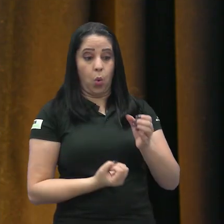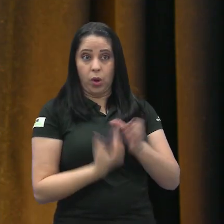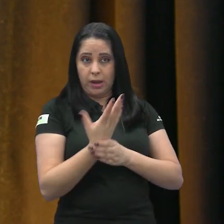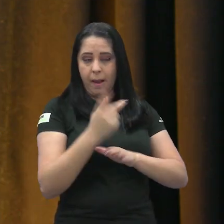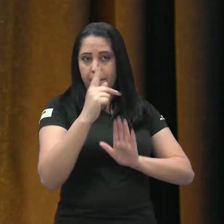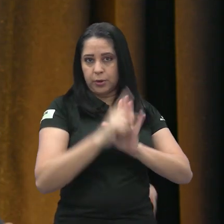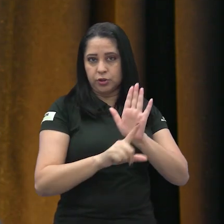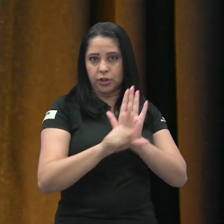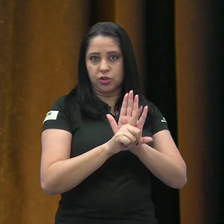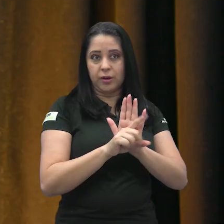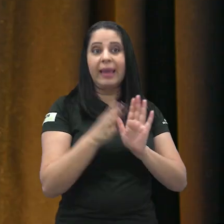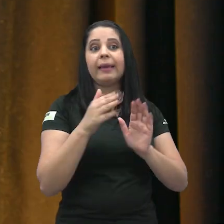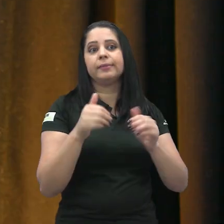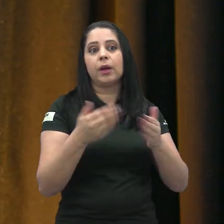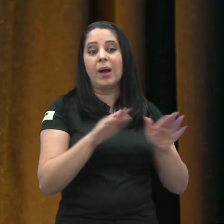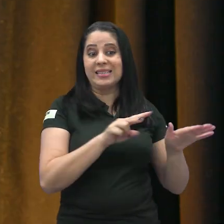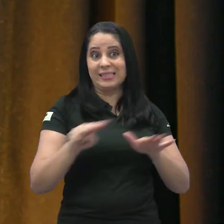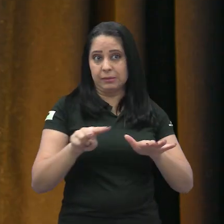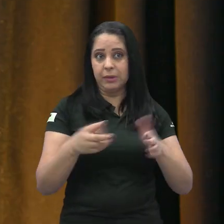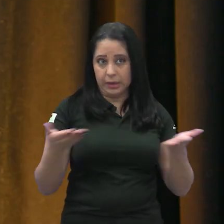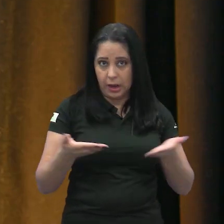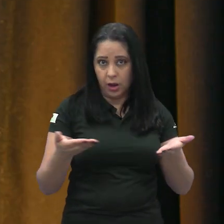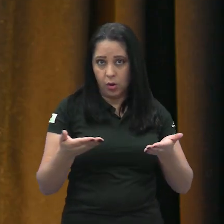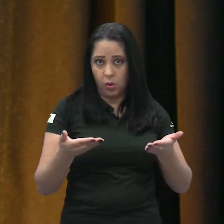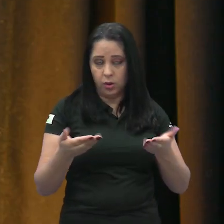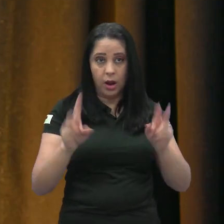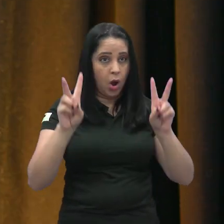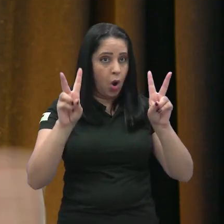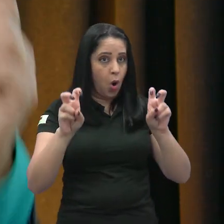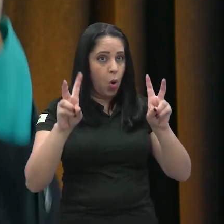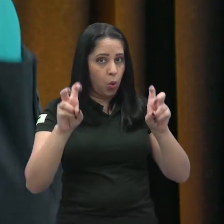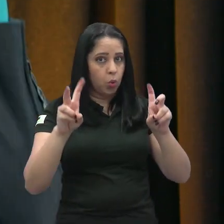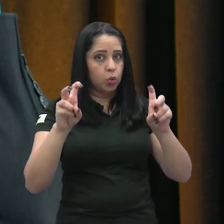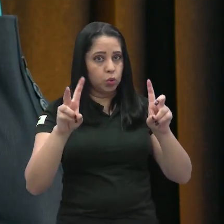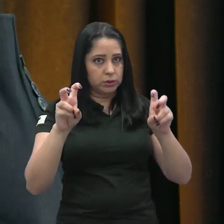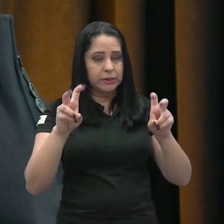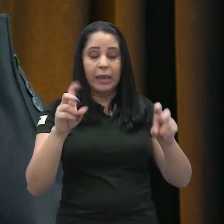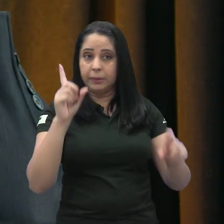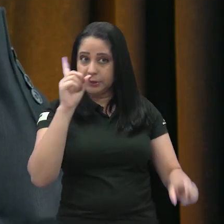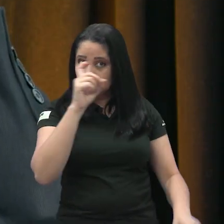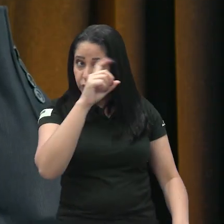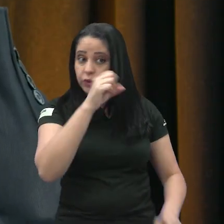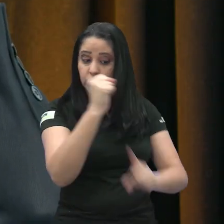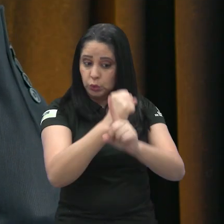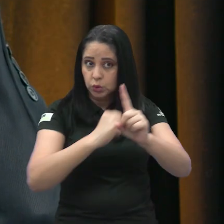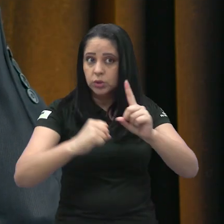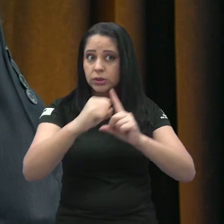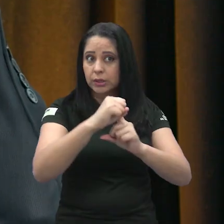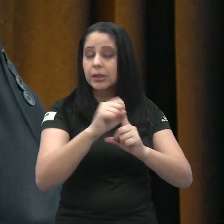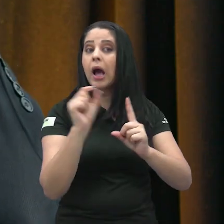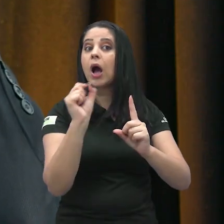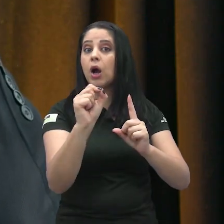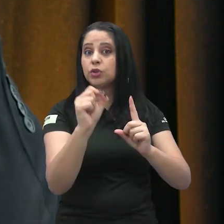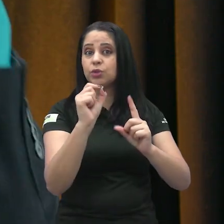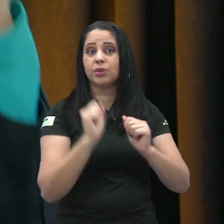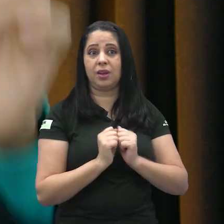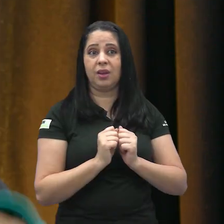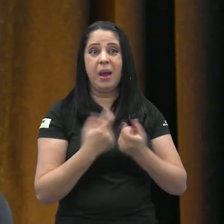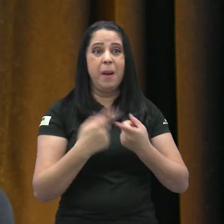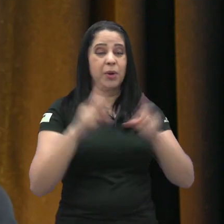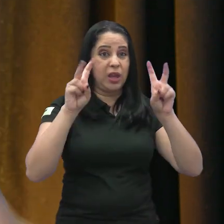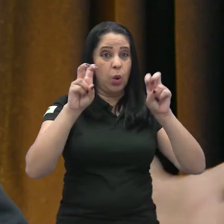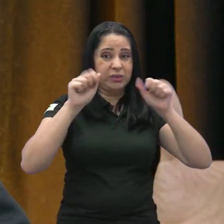projetos de lei. Por exemplo, essa semana nós estamos com esse tema que é caro para a nossa sociedade,